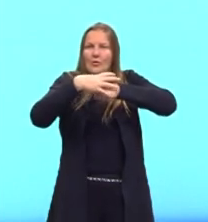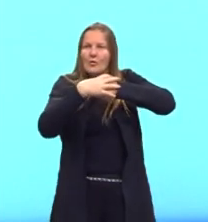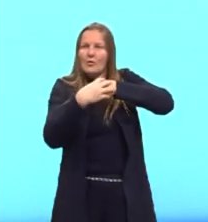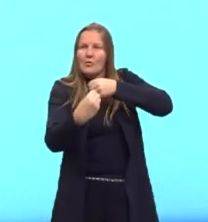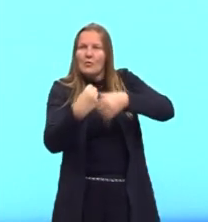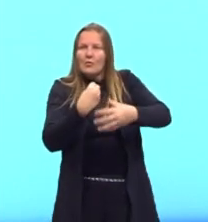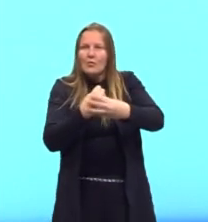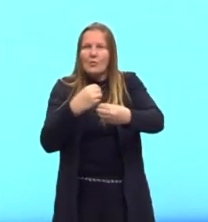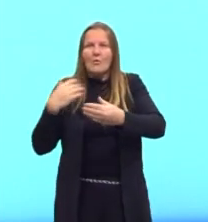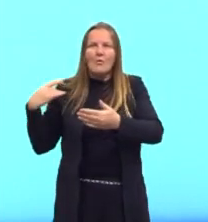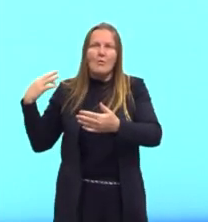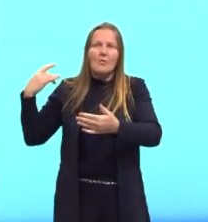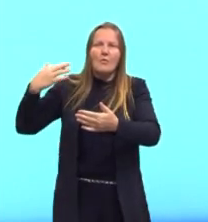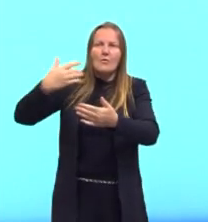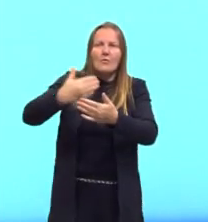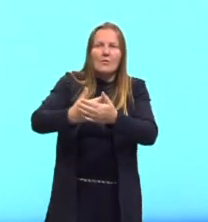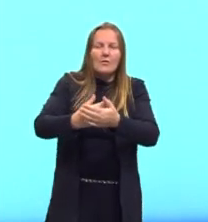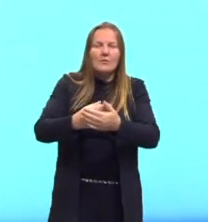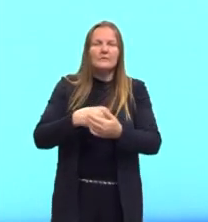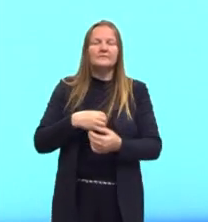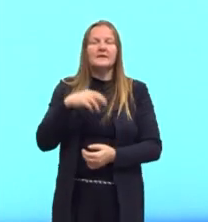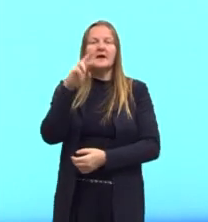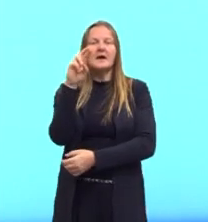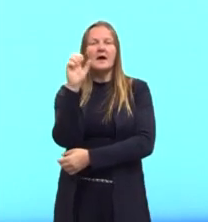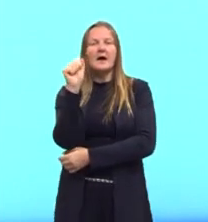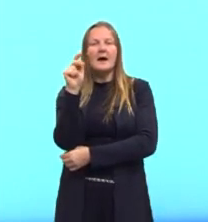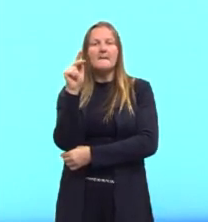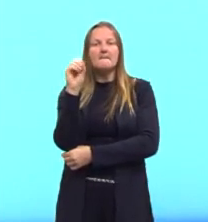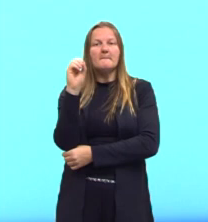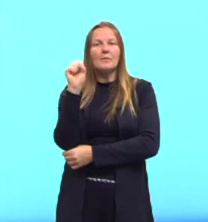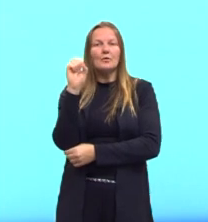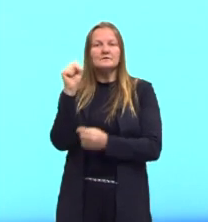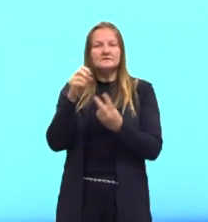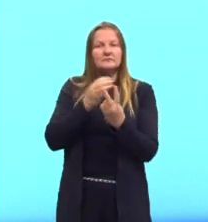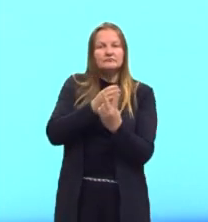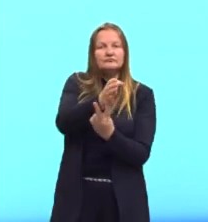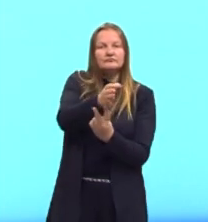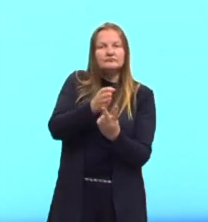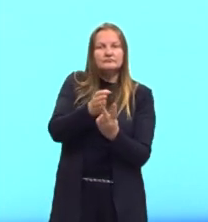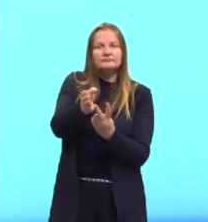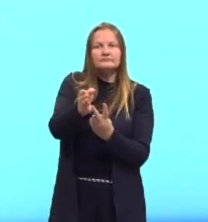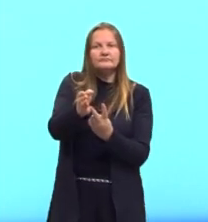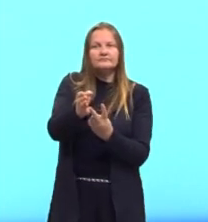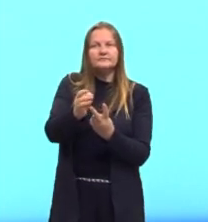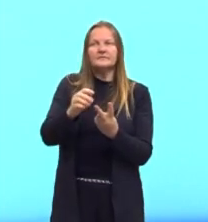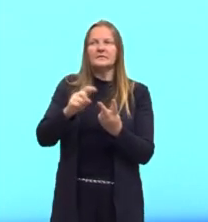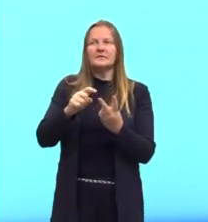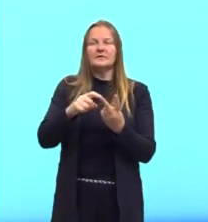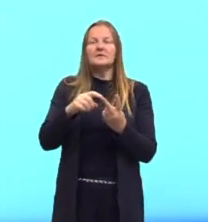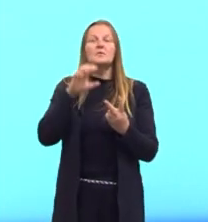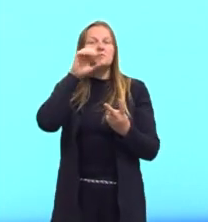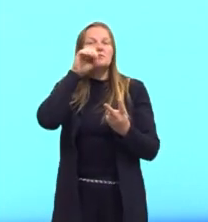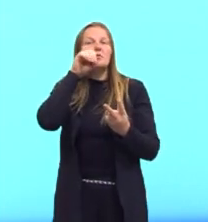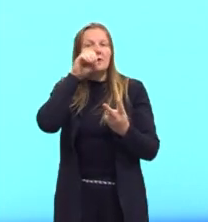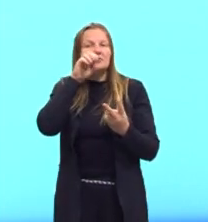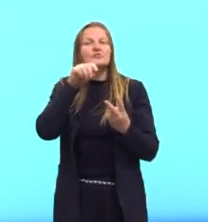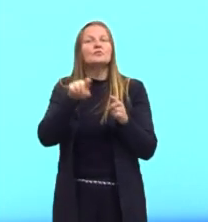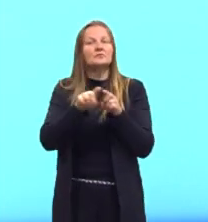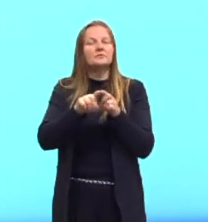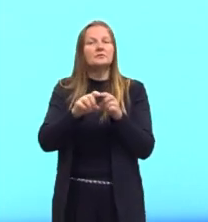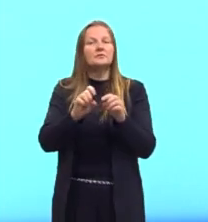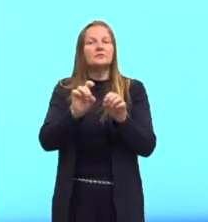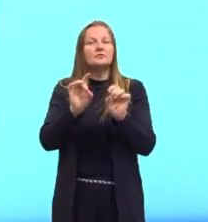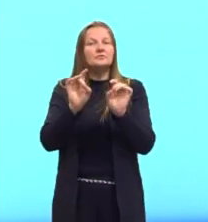cães domésticos Então essa espécie deu origem a duas ou mais espécies e também é chamado de